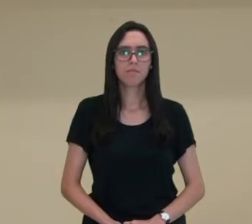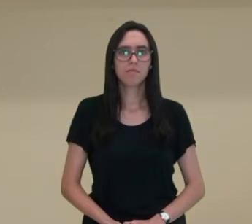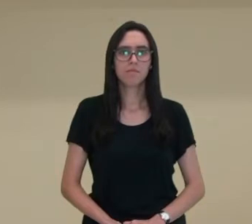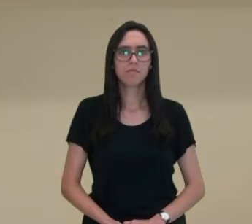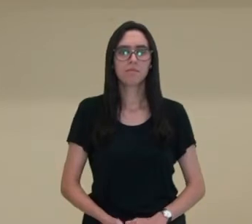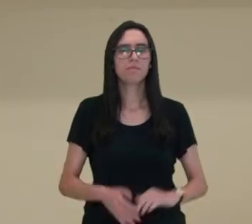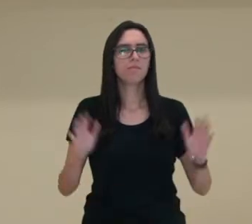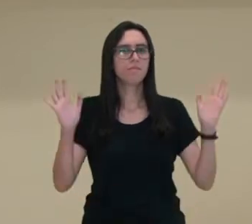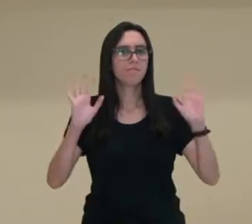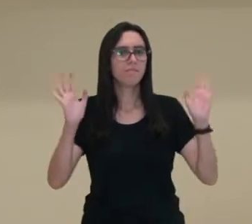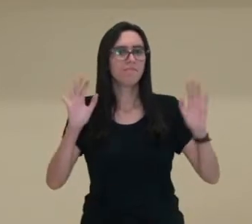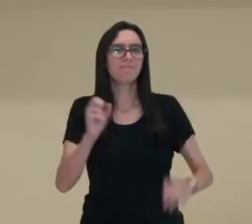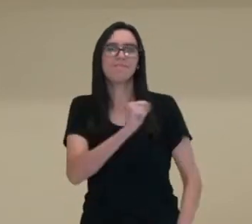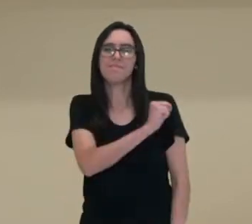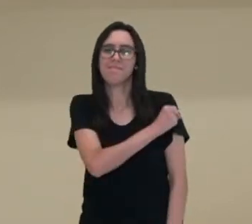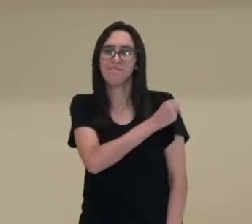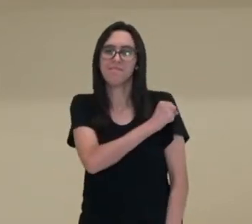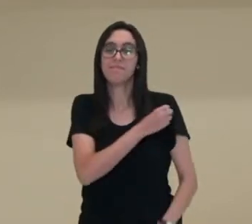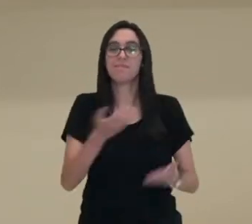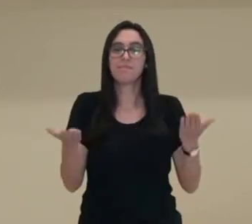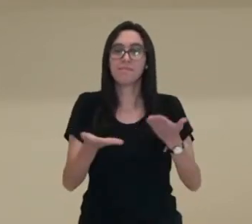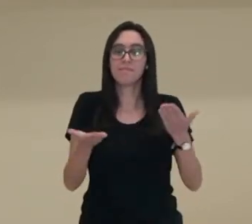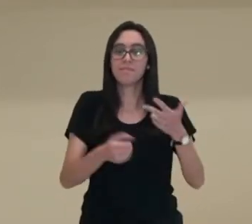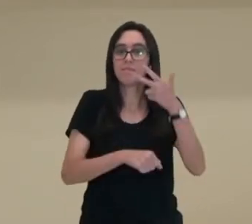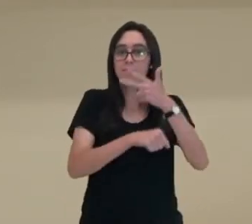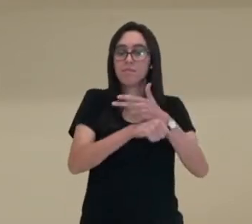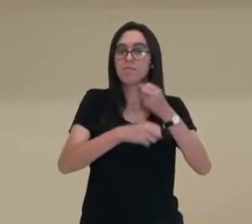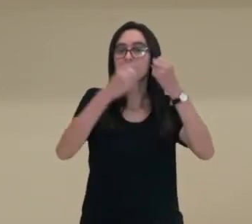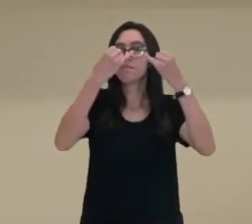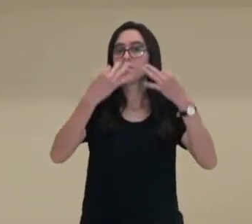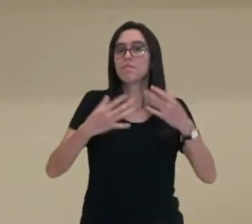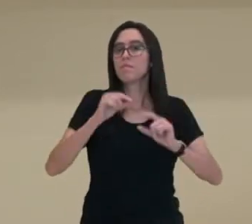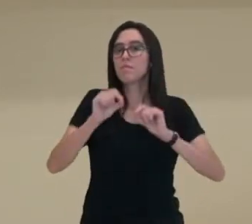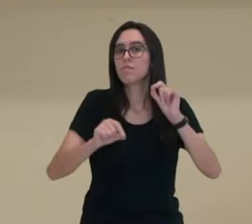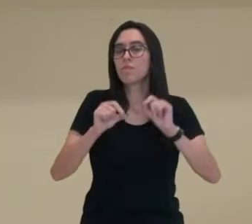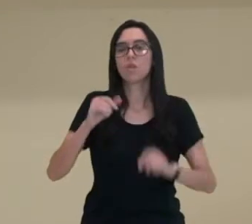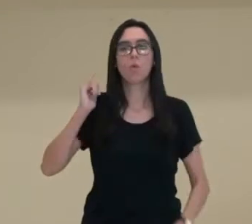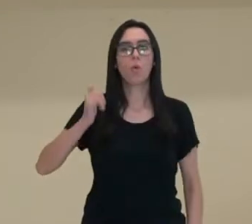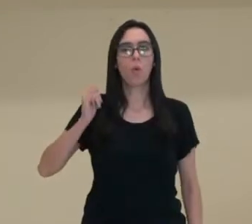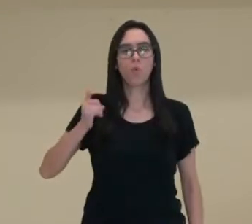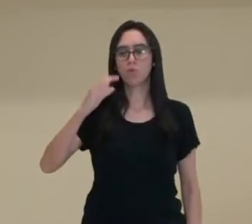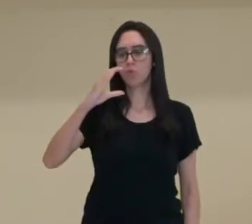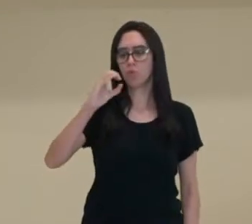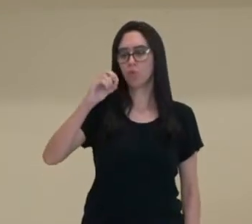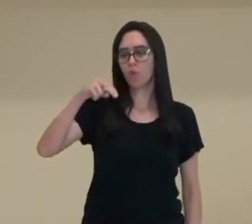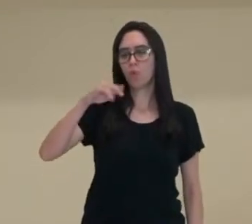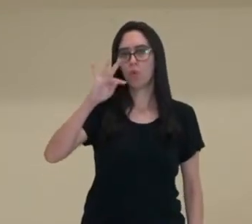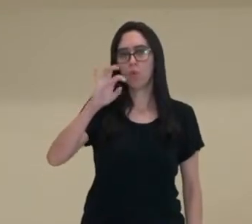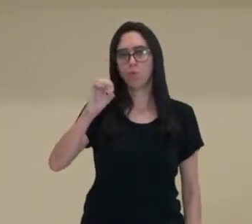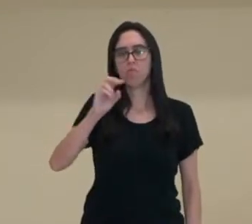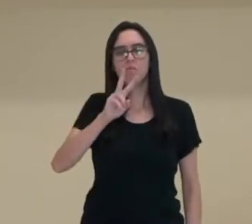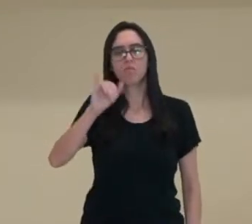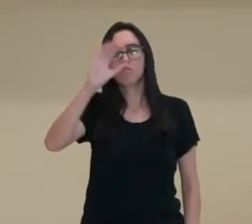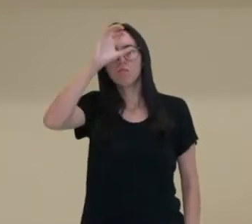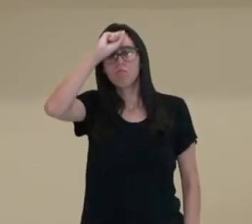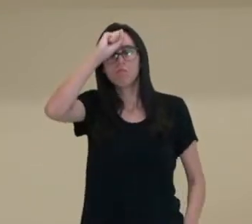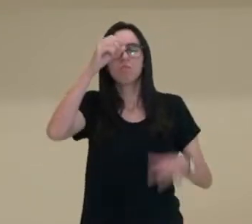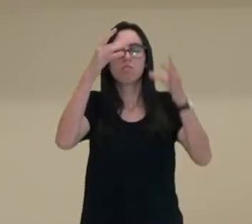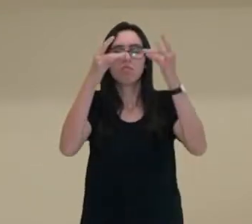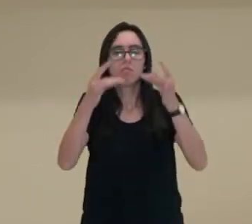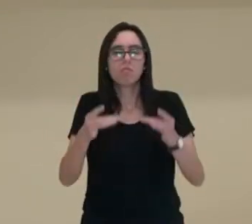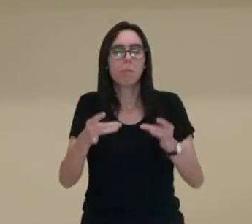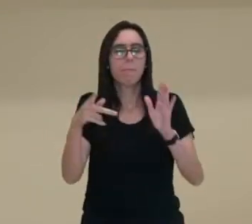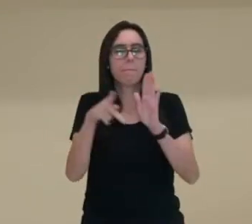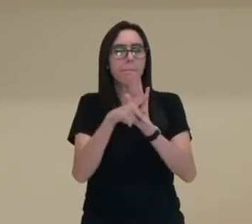Olá, estudantes do 8º ano. Neste vídeo vamos conversar sobre conto. Vamos analisar alguns elementos composicionais